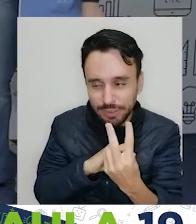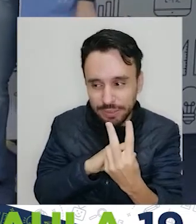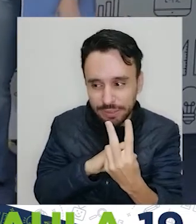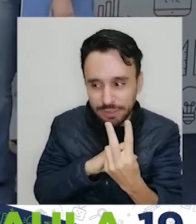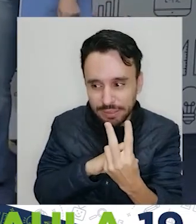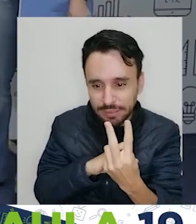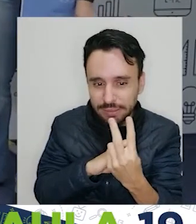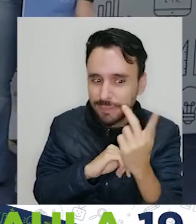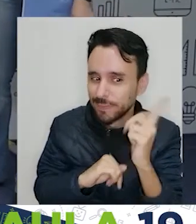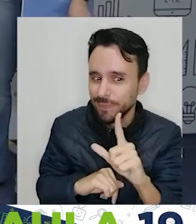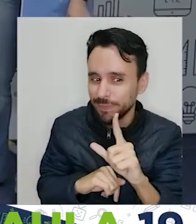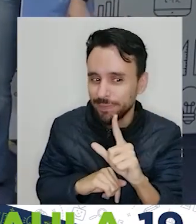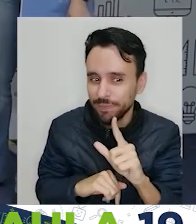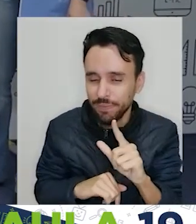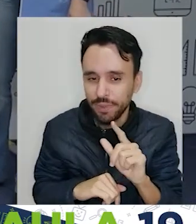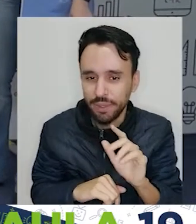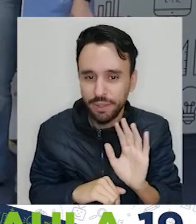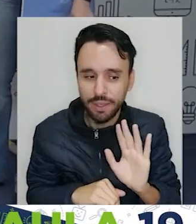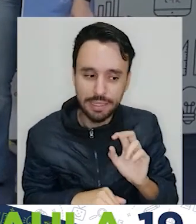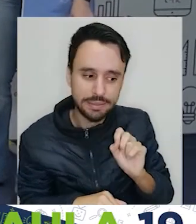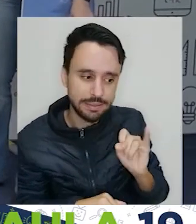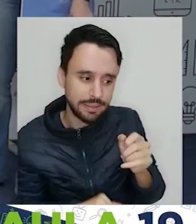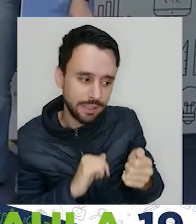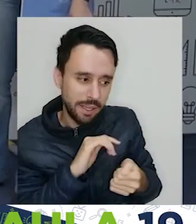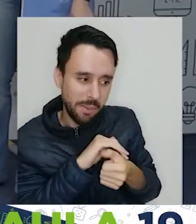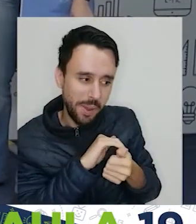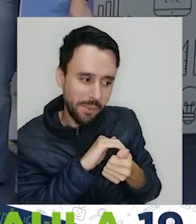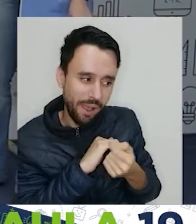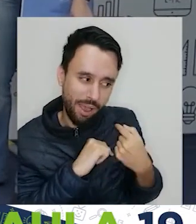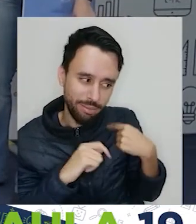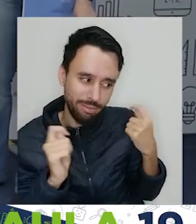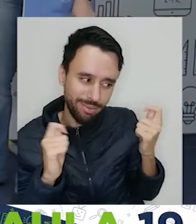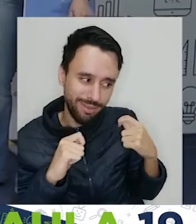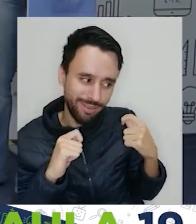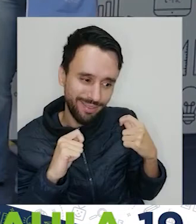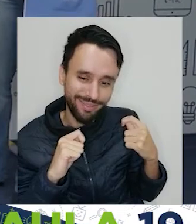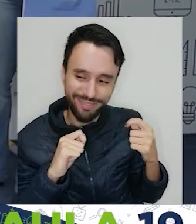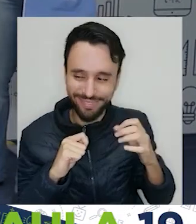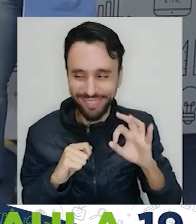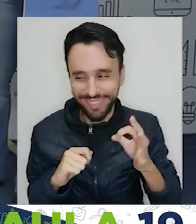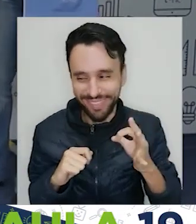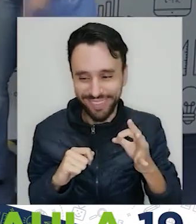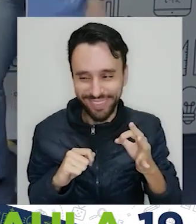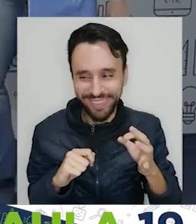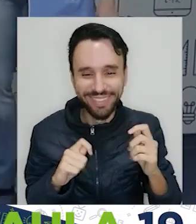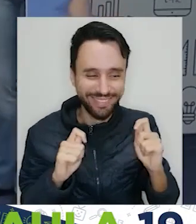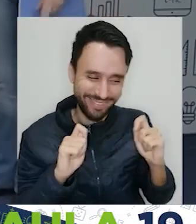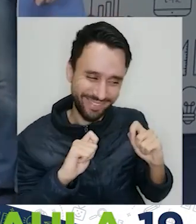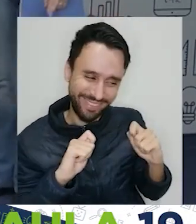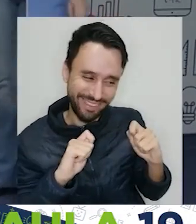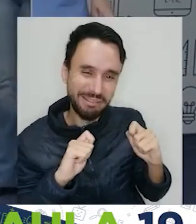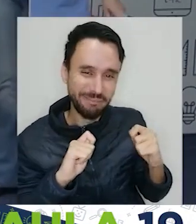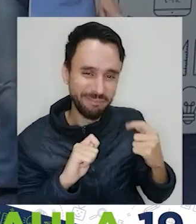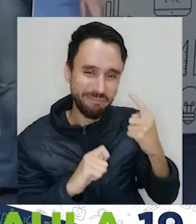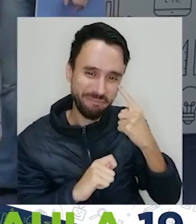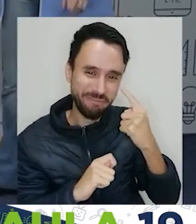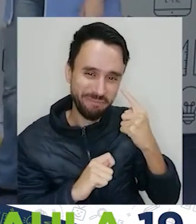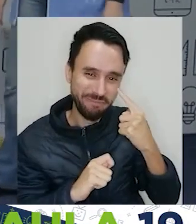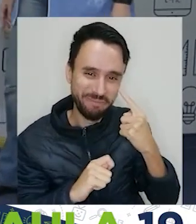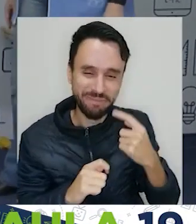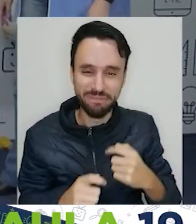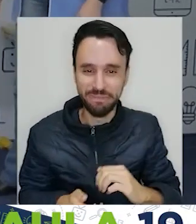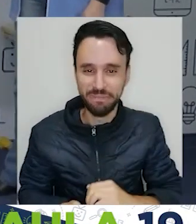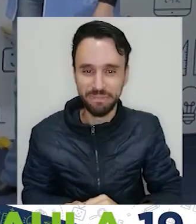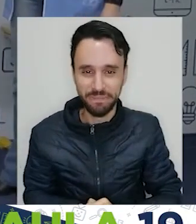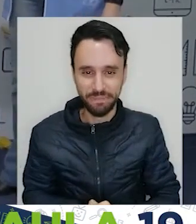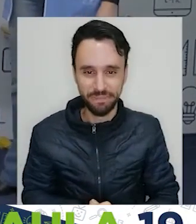chegar. se eu tirar tartaruga, aí sim. Sim, tem que torcer para tartaruga. Torçam lá para cair a tartaruga. Vamos